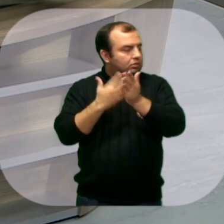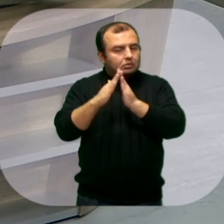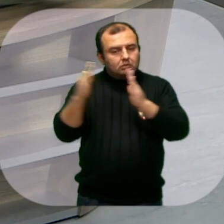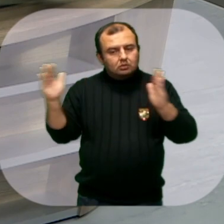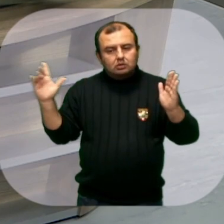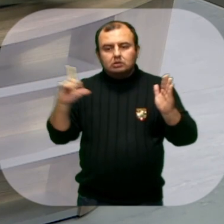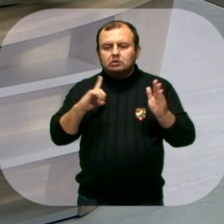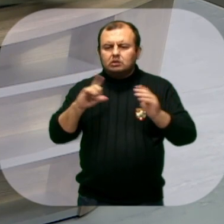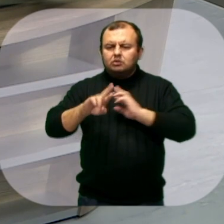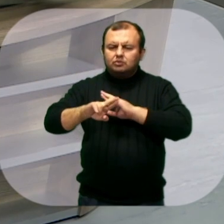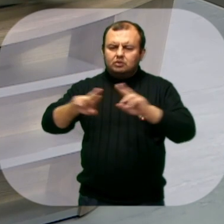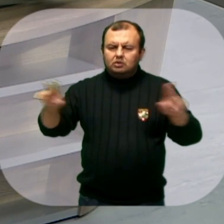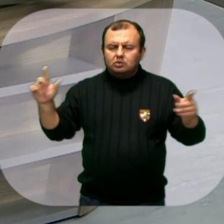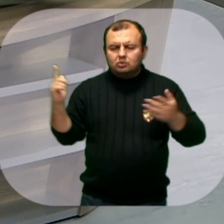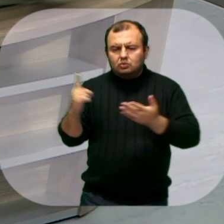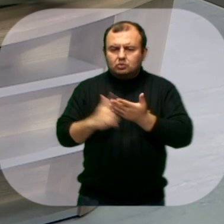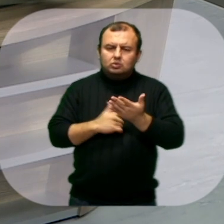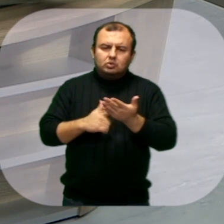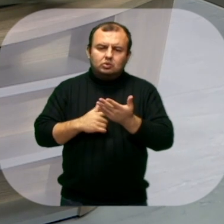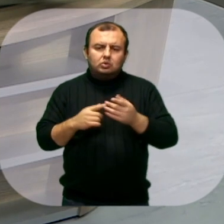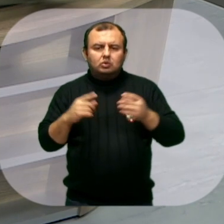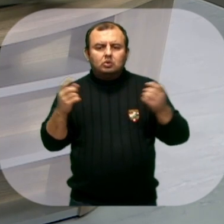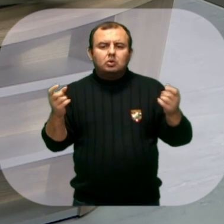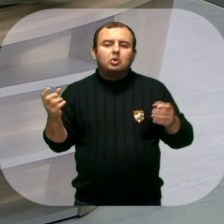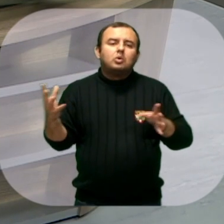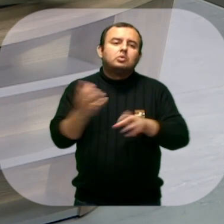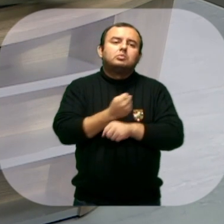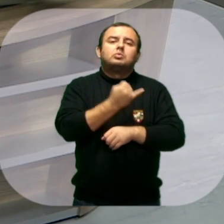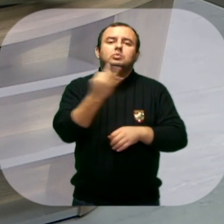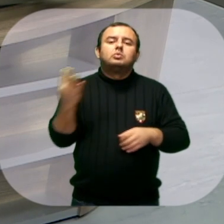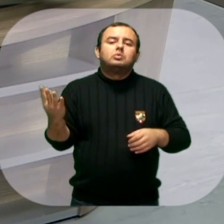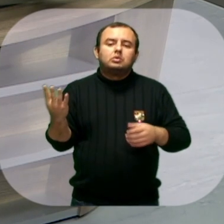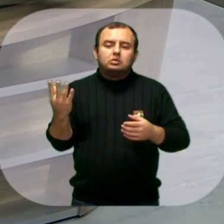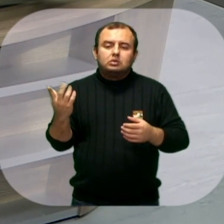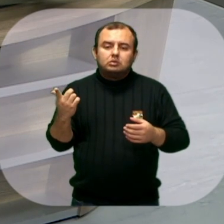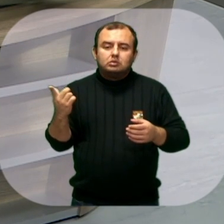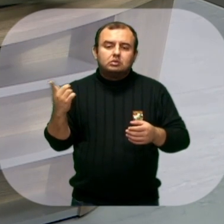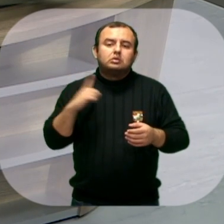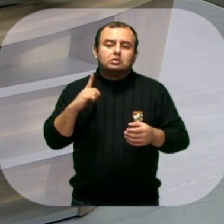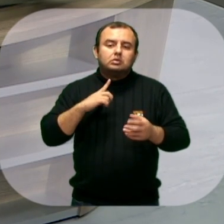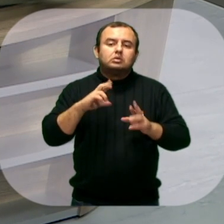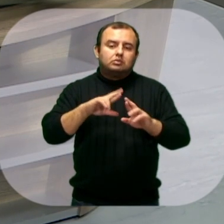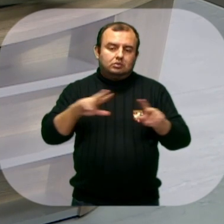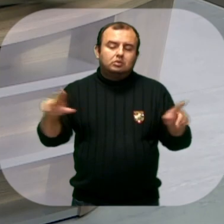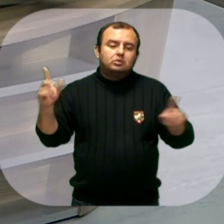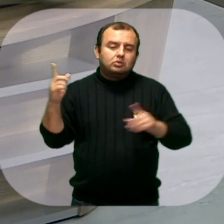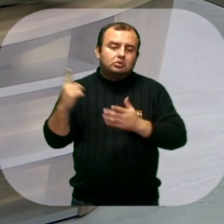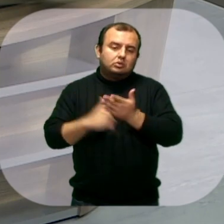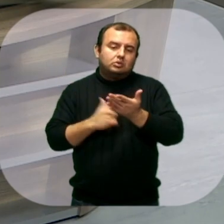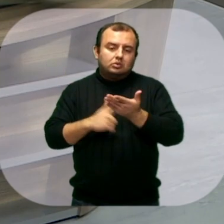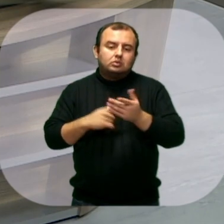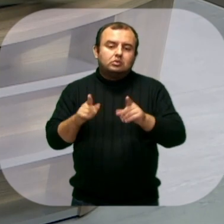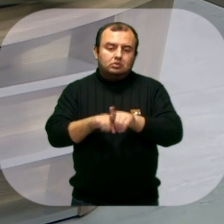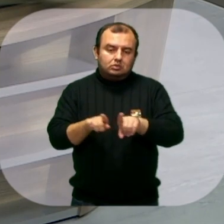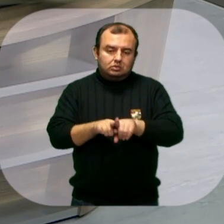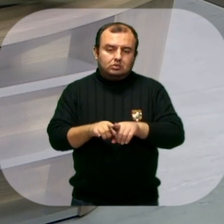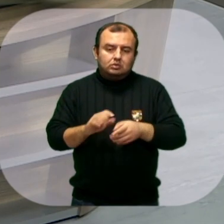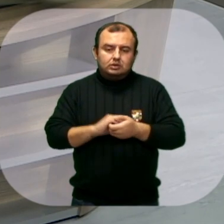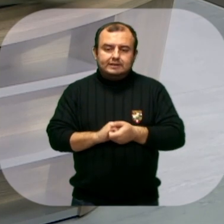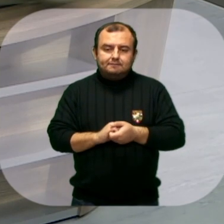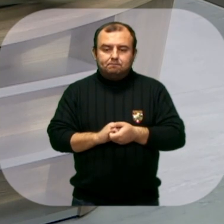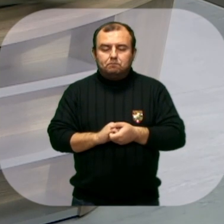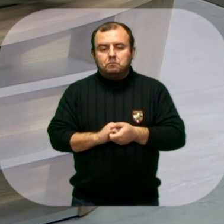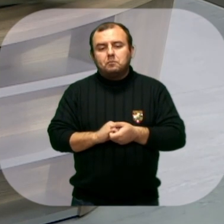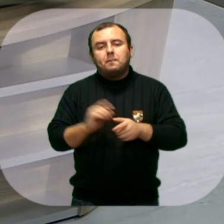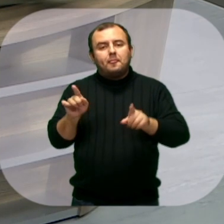E vários livros. Eu não posso te quantificar agora quantos nessa categoria, mas temos bastante. E é uma